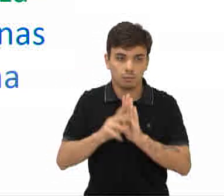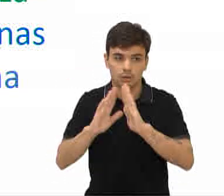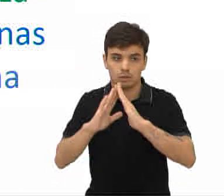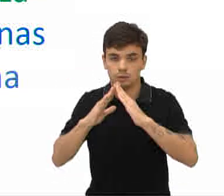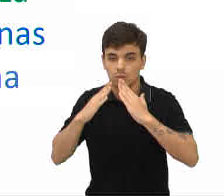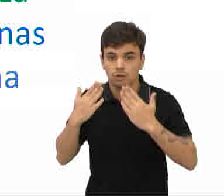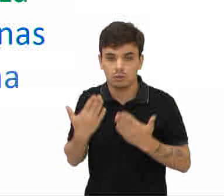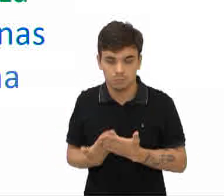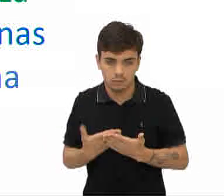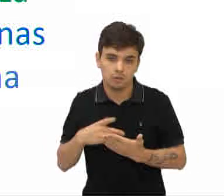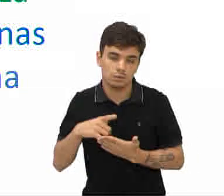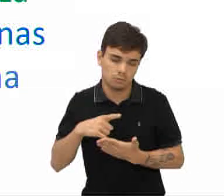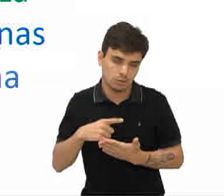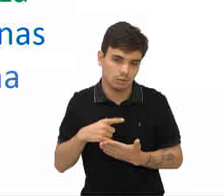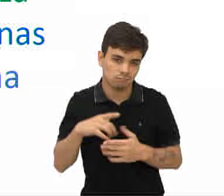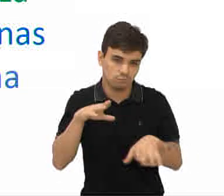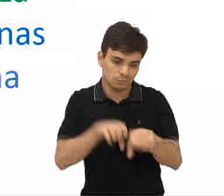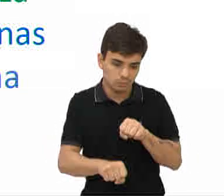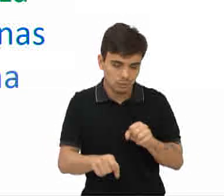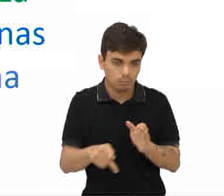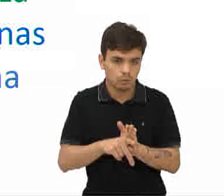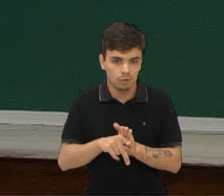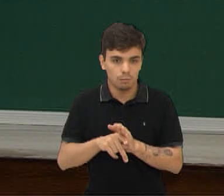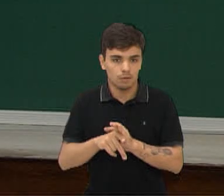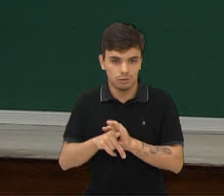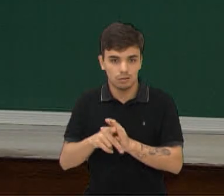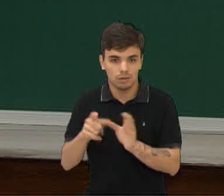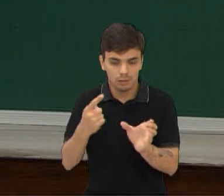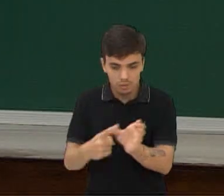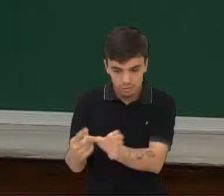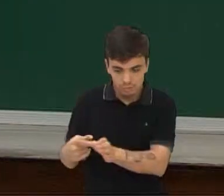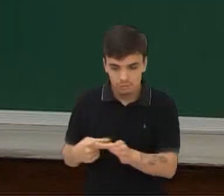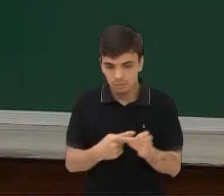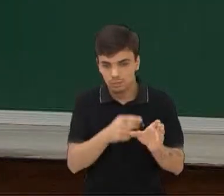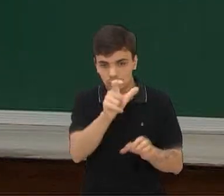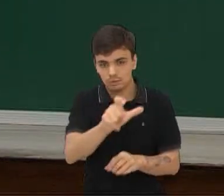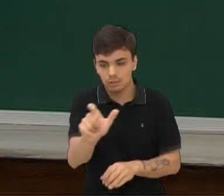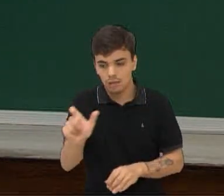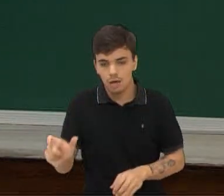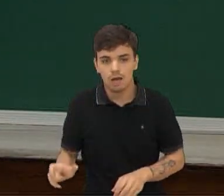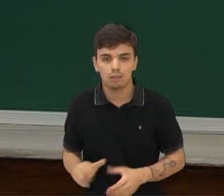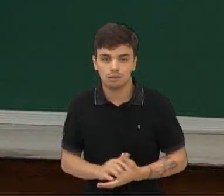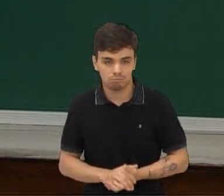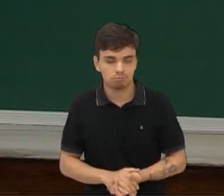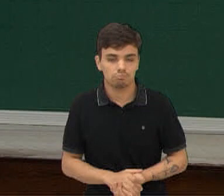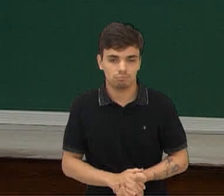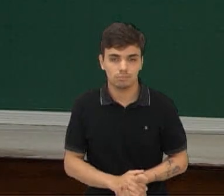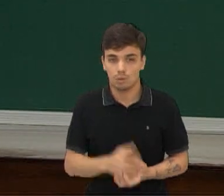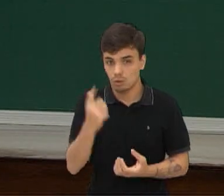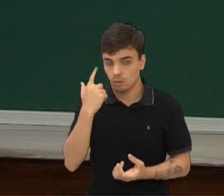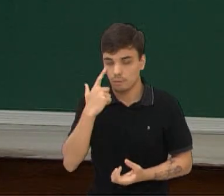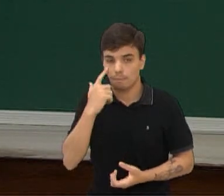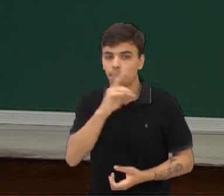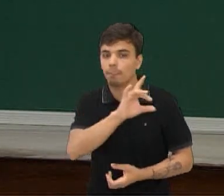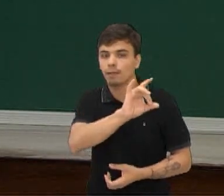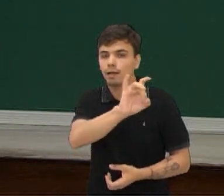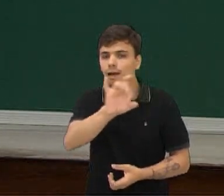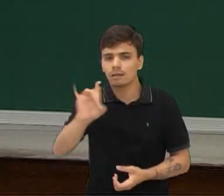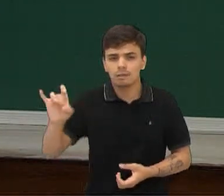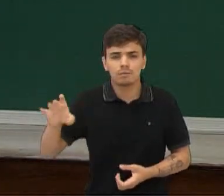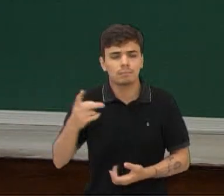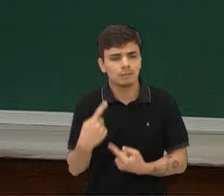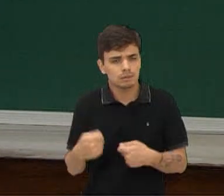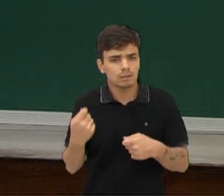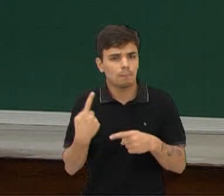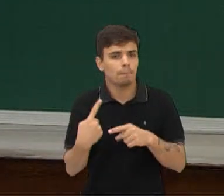quem? Promova a formação de cidadãos. Então, eu quero que vocês prestem muita atenção nisso. Cada vez você vai ter que pensar nisso.